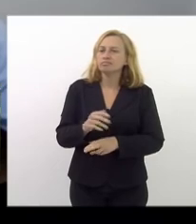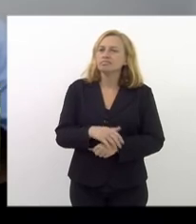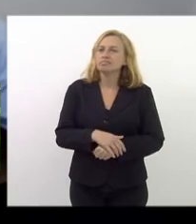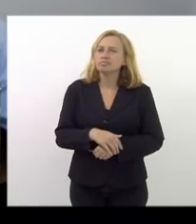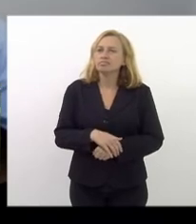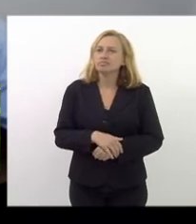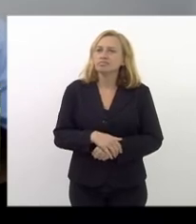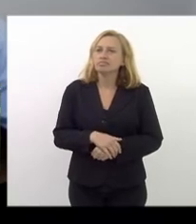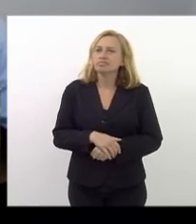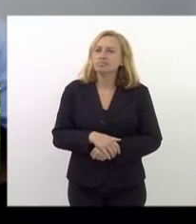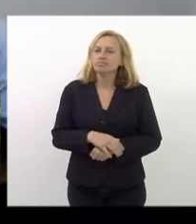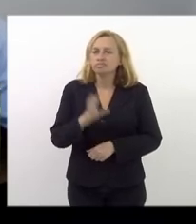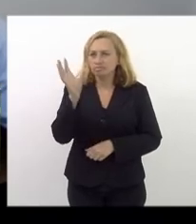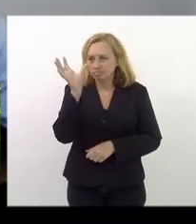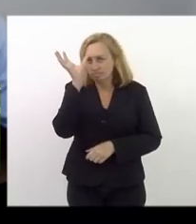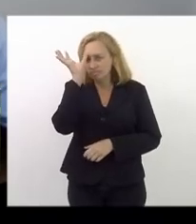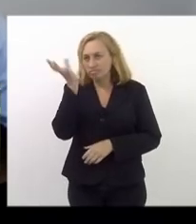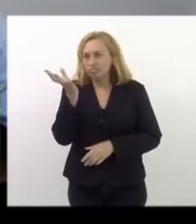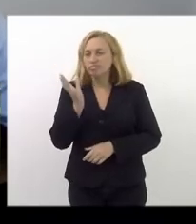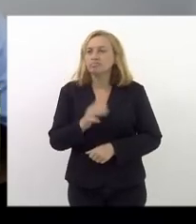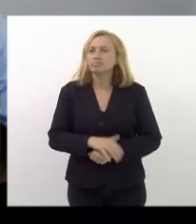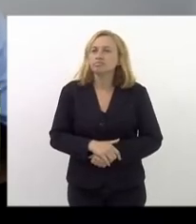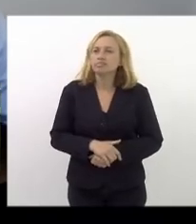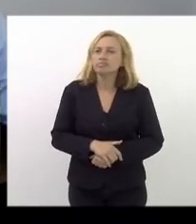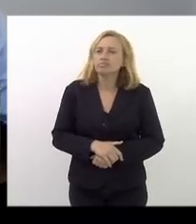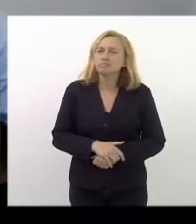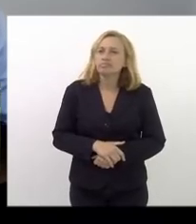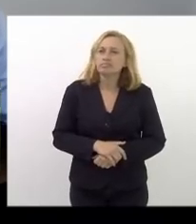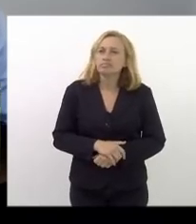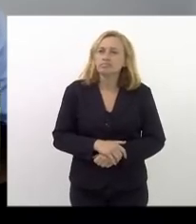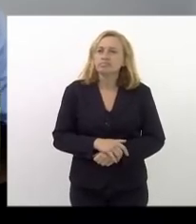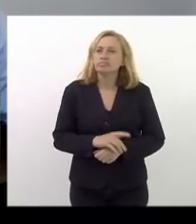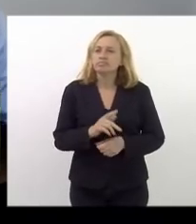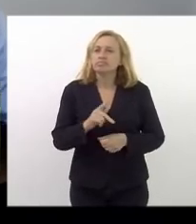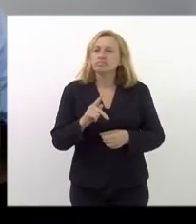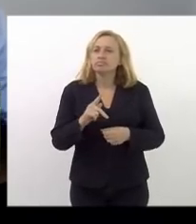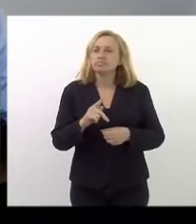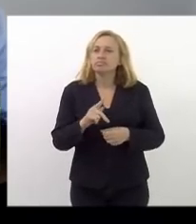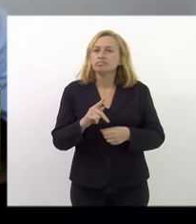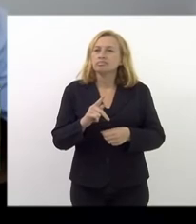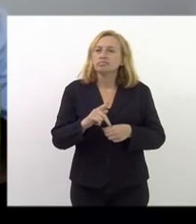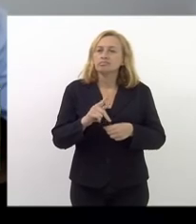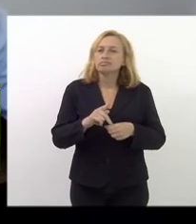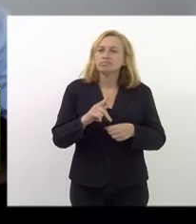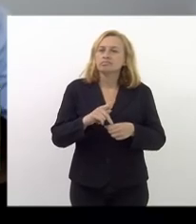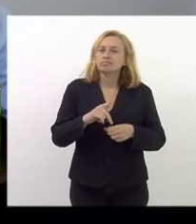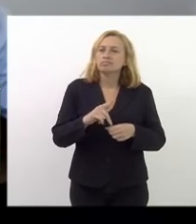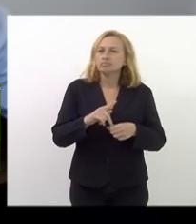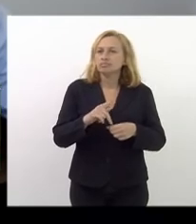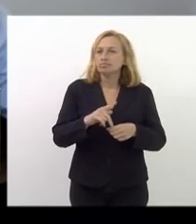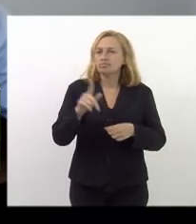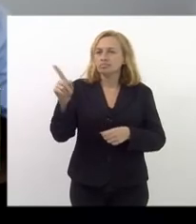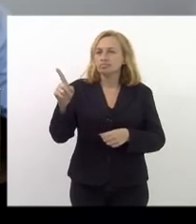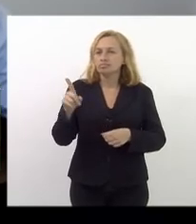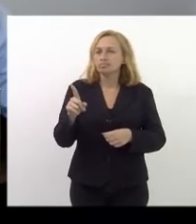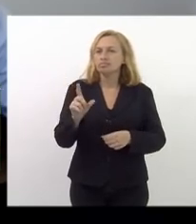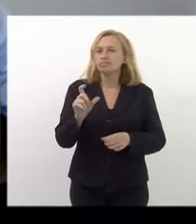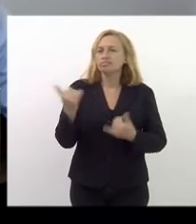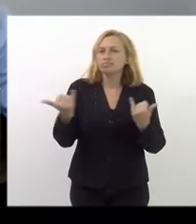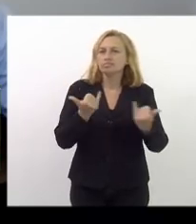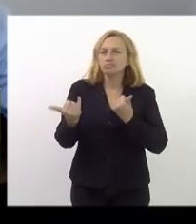das condições daquela antecipação de royalties, né, da Operação Delaware. O que que tem de concreto? O que que você tem de